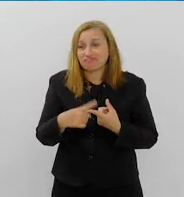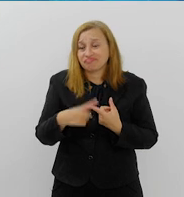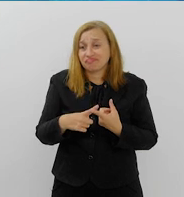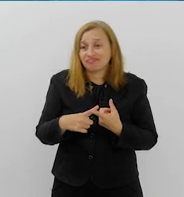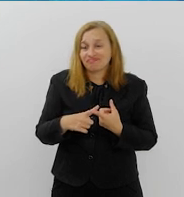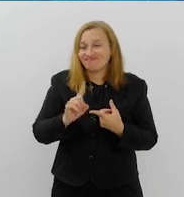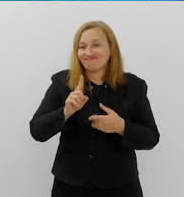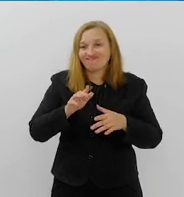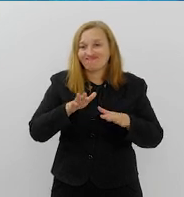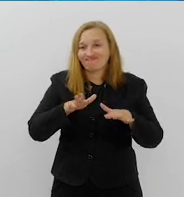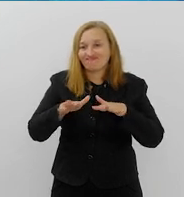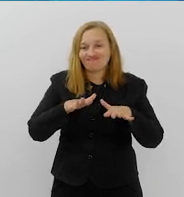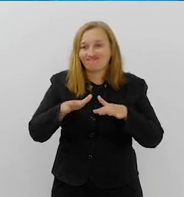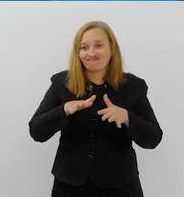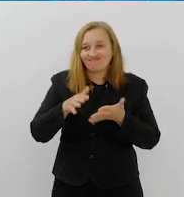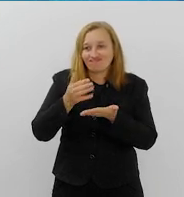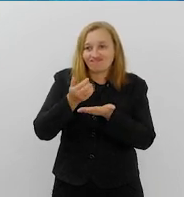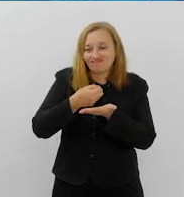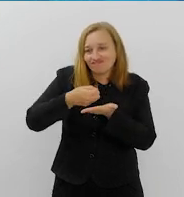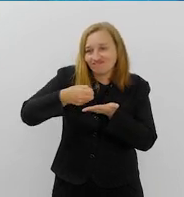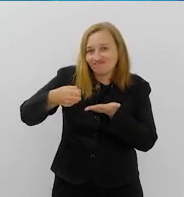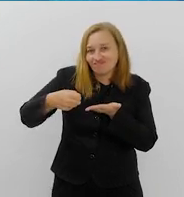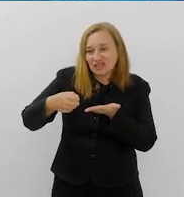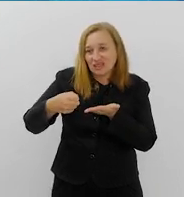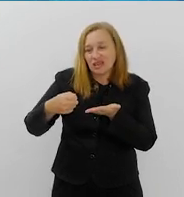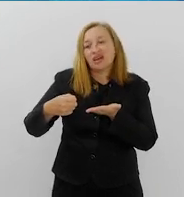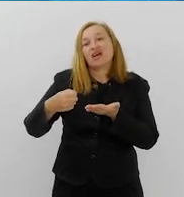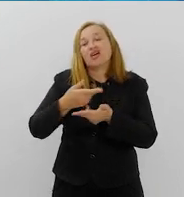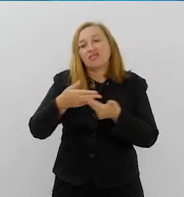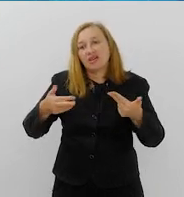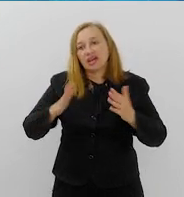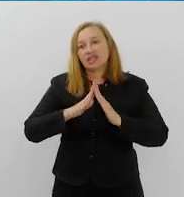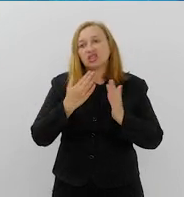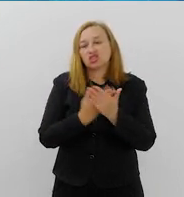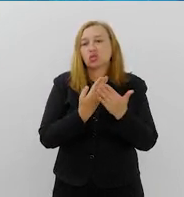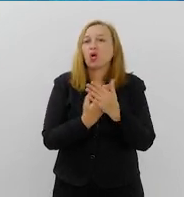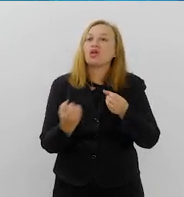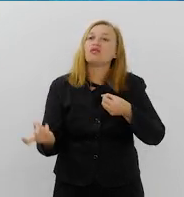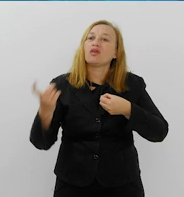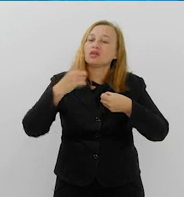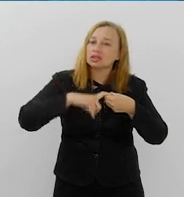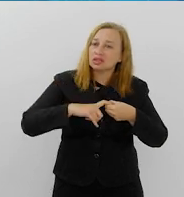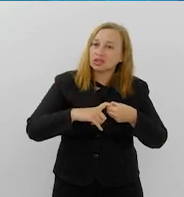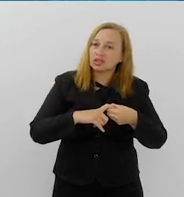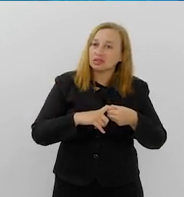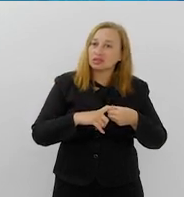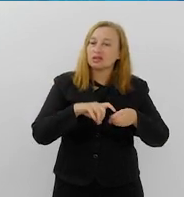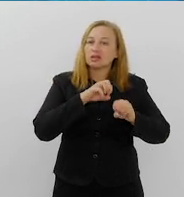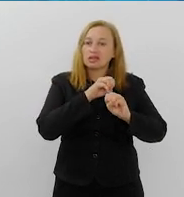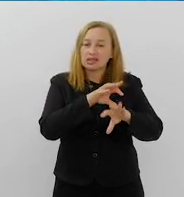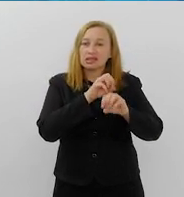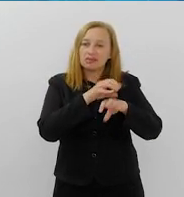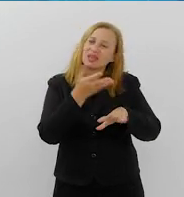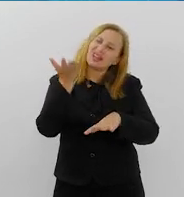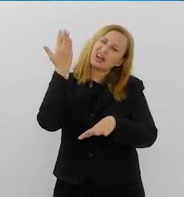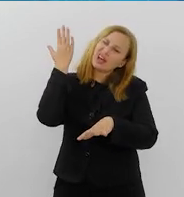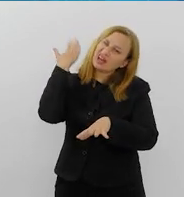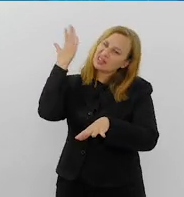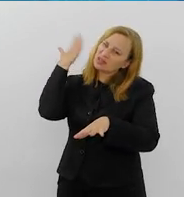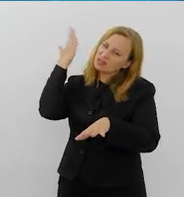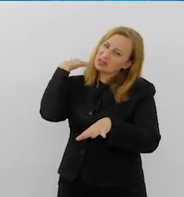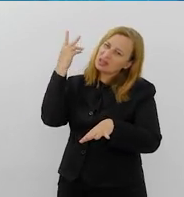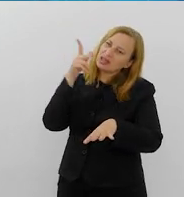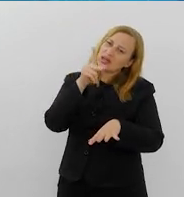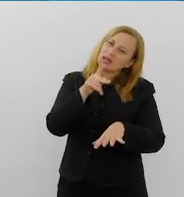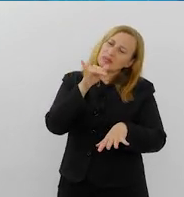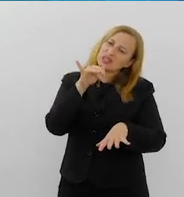né? Porque não desenvolveu a habilidade motora fina. Então, tem muita escola voltando para aquelas aulas de educação física lá de